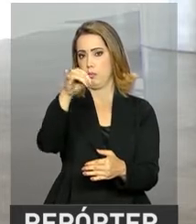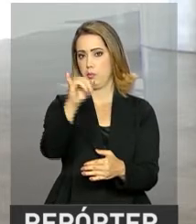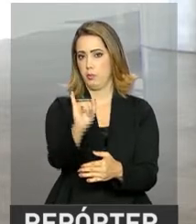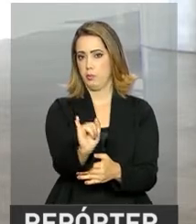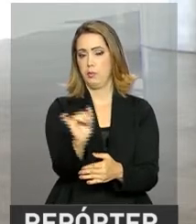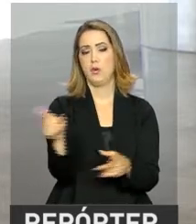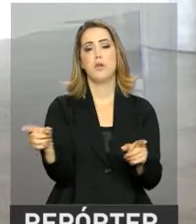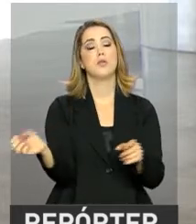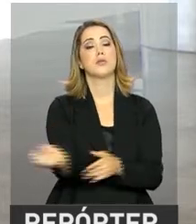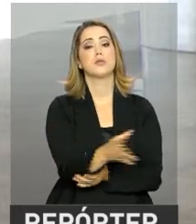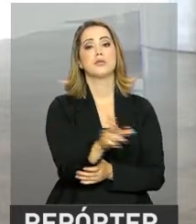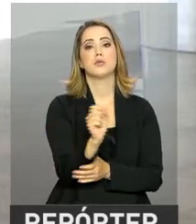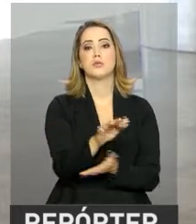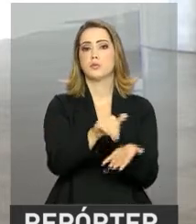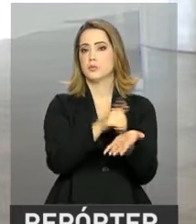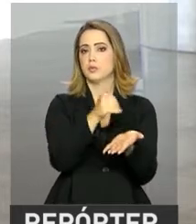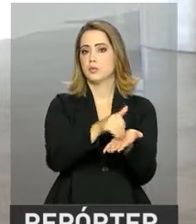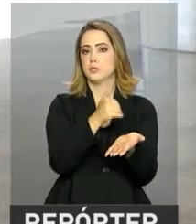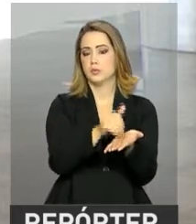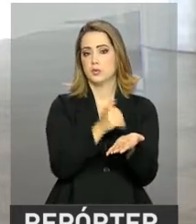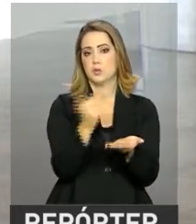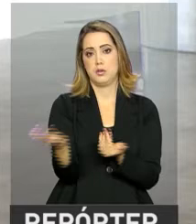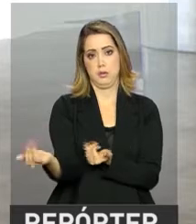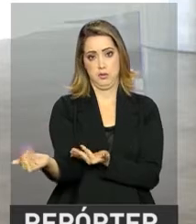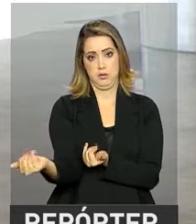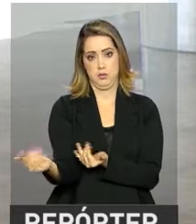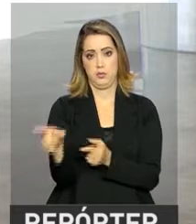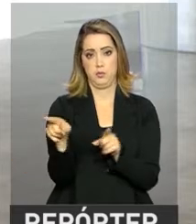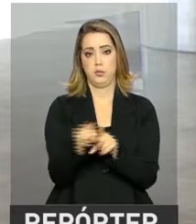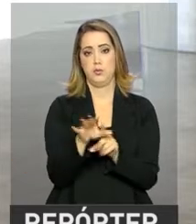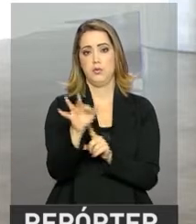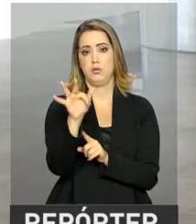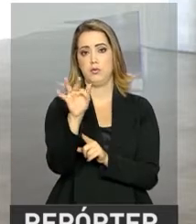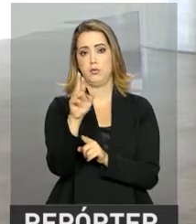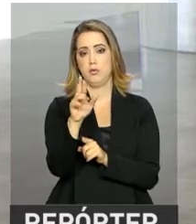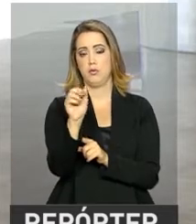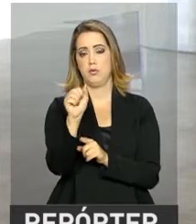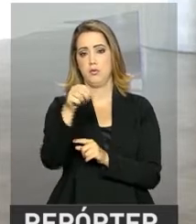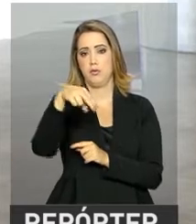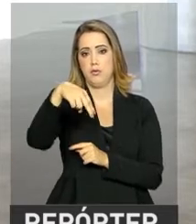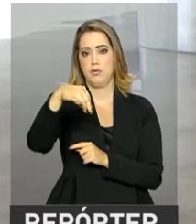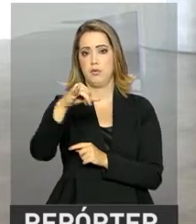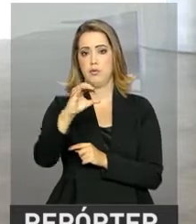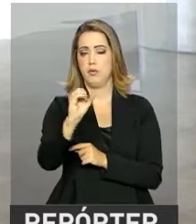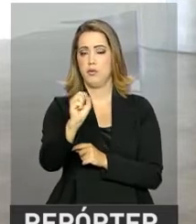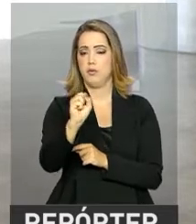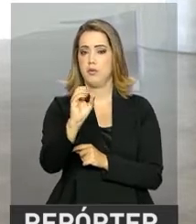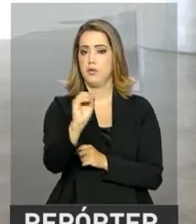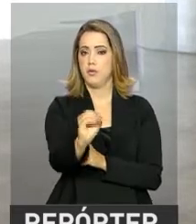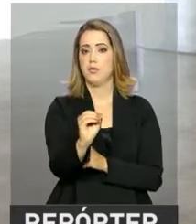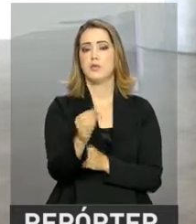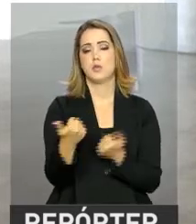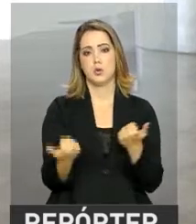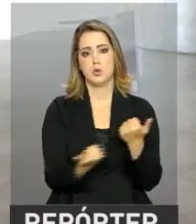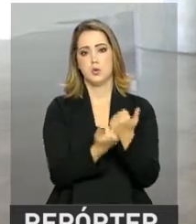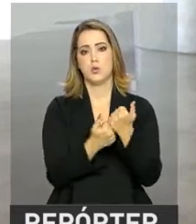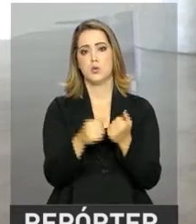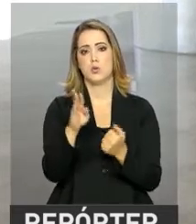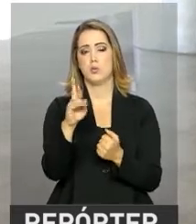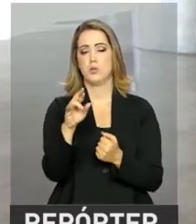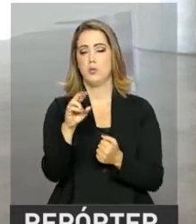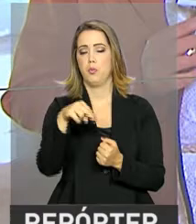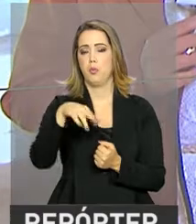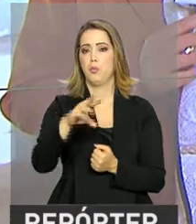o novo titular da Secretaria Nacional da Juventude. Francisco de Assis Costa Filho assume no lugar de Bruno Júlio. Renata, é com